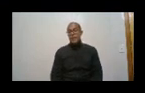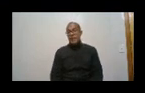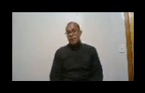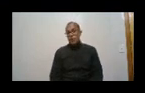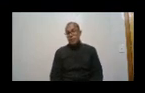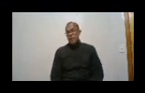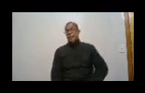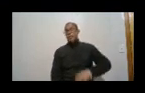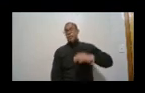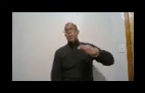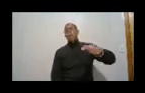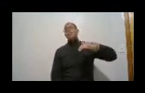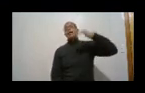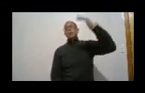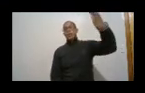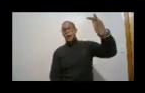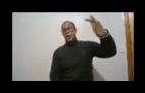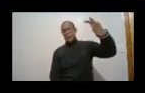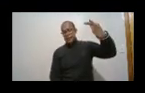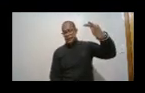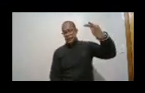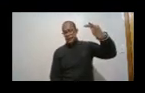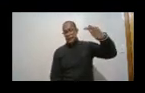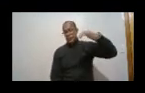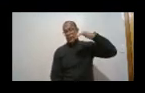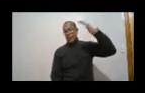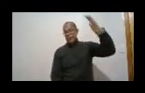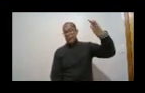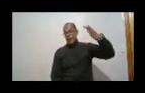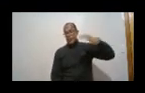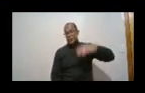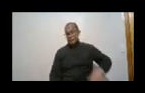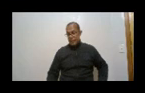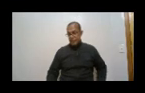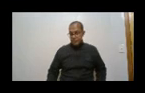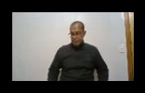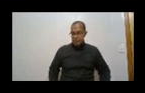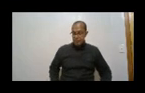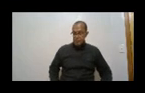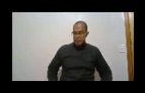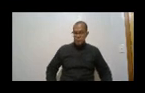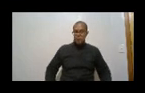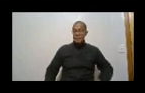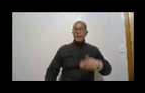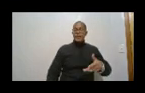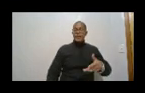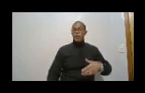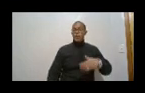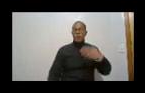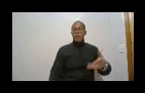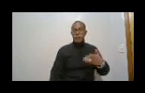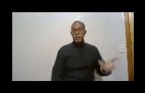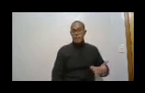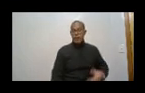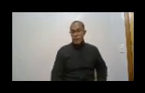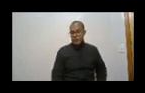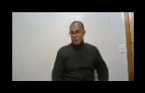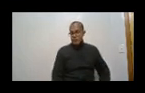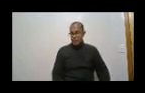só sobre o beta-2. Se eu aumento a dose, se eu aumento para 15 ml, por exemplo, certo? Tomei sem querer, eu